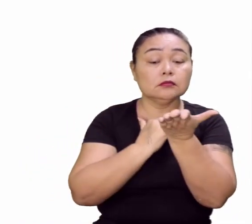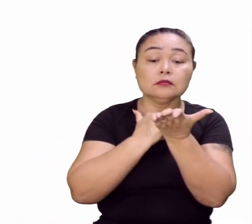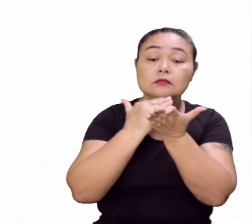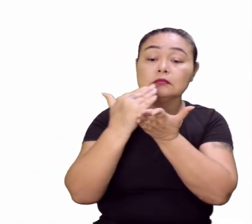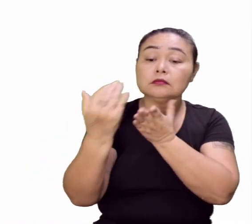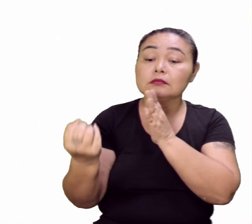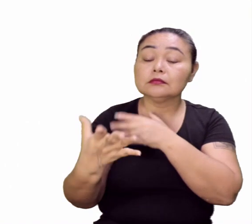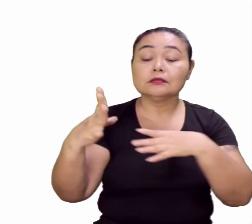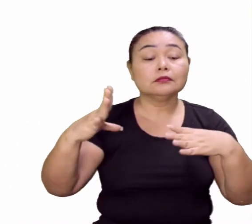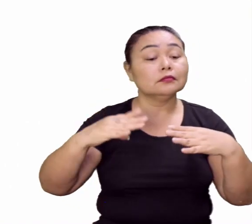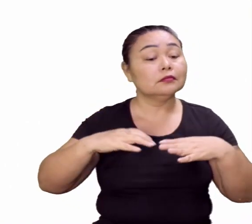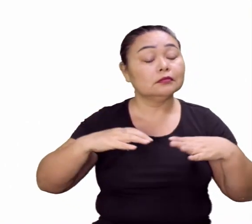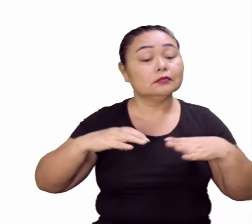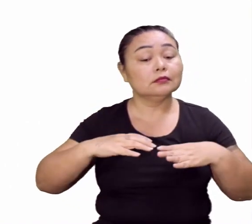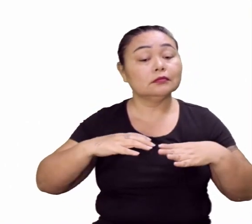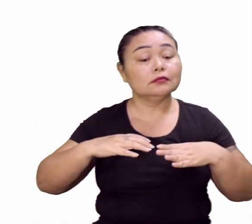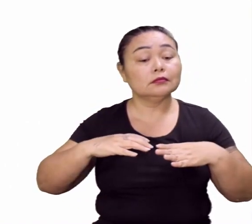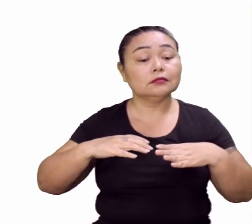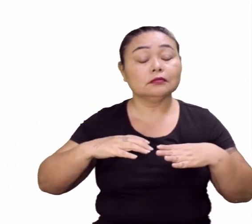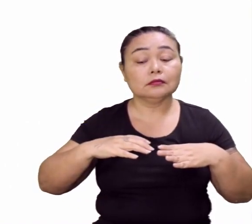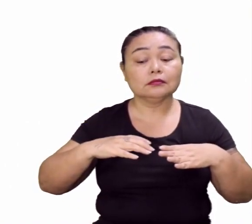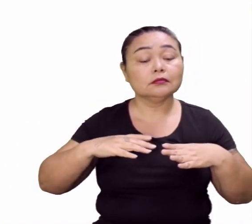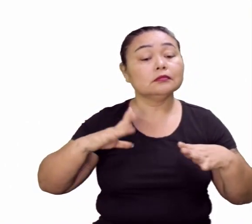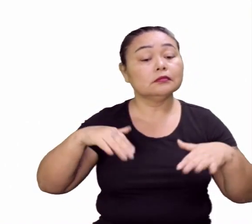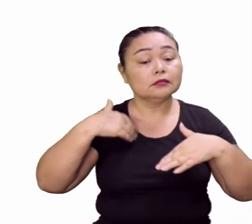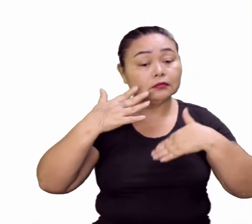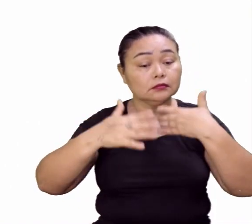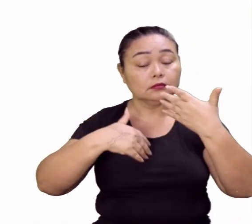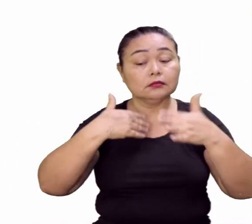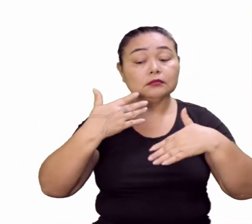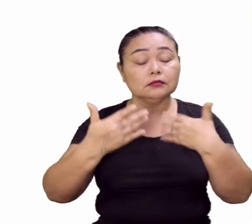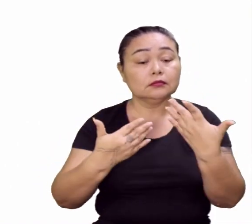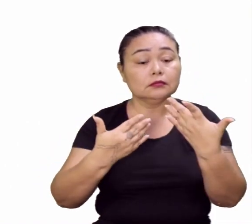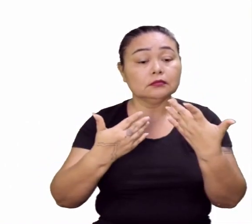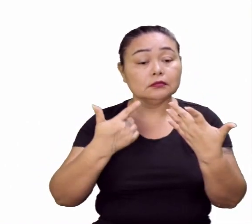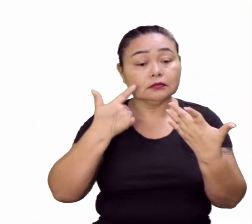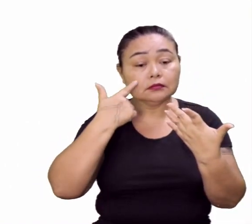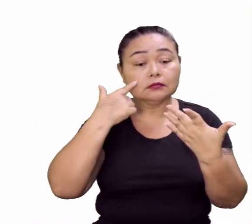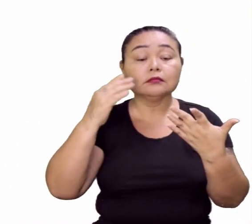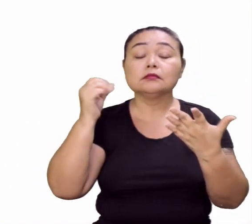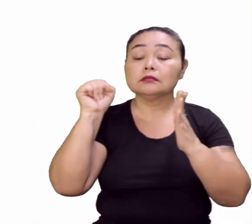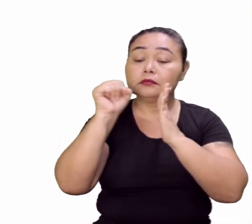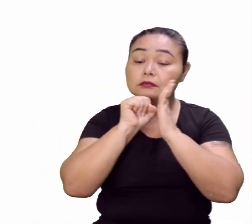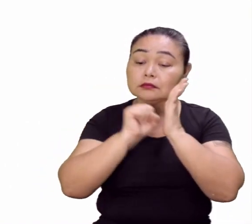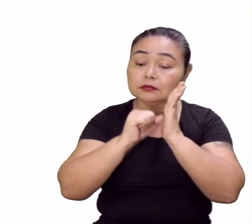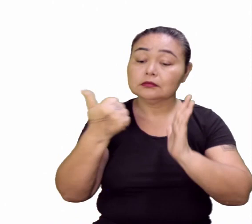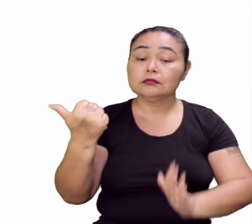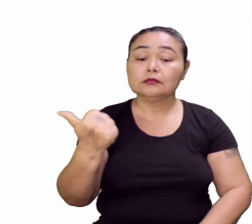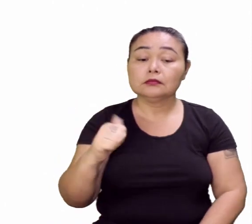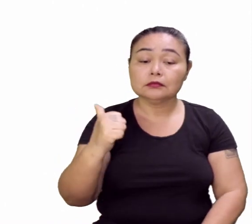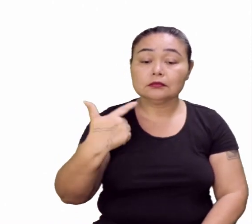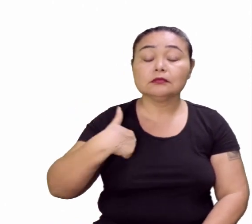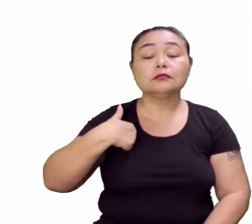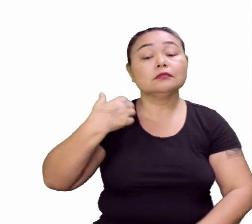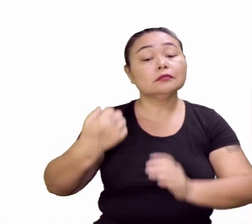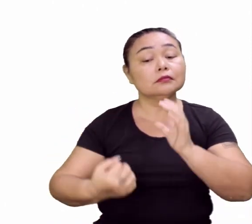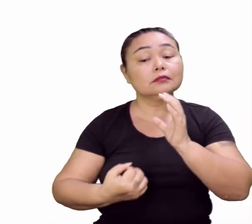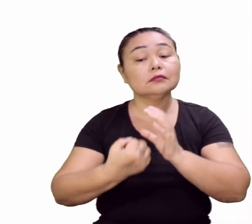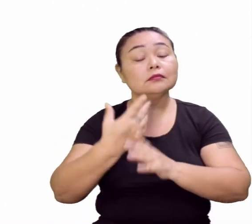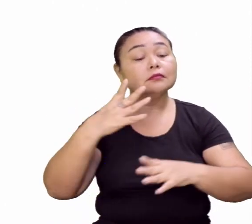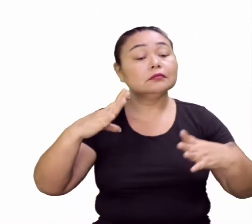o renascimento das cidades, a gente avançou ali, agora chegou no século XI, e vai ter o renascimento das